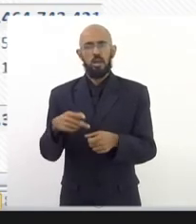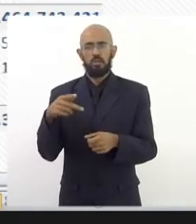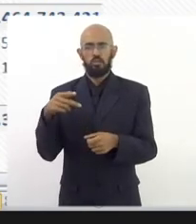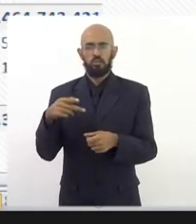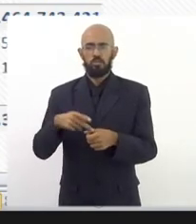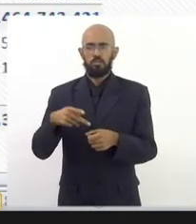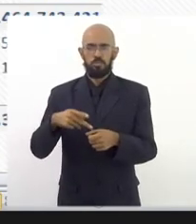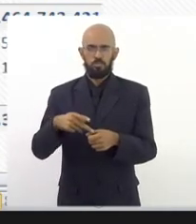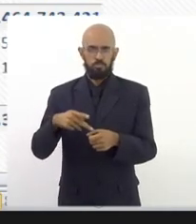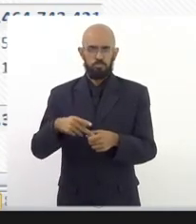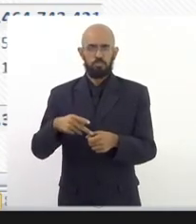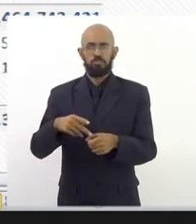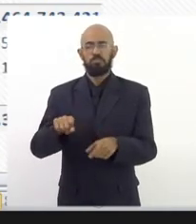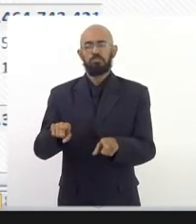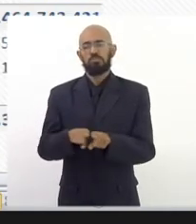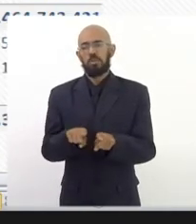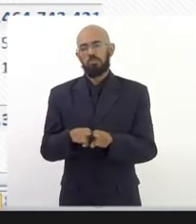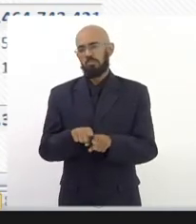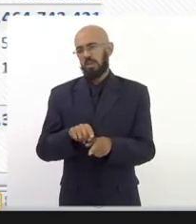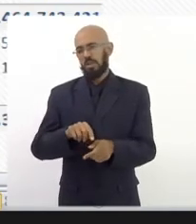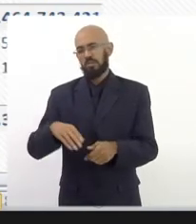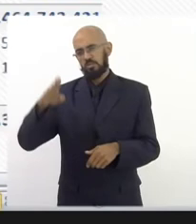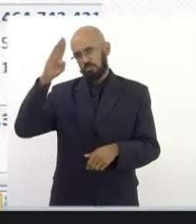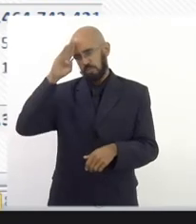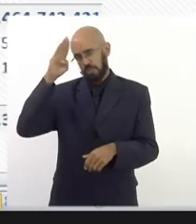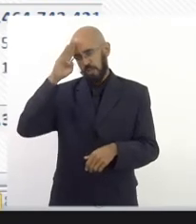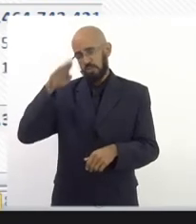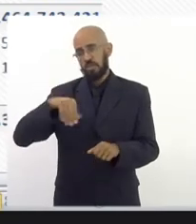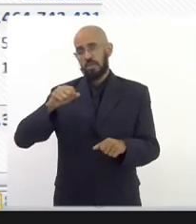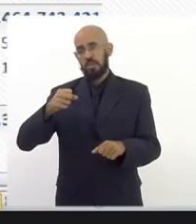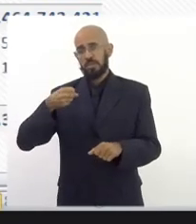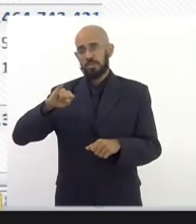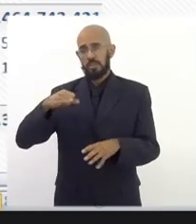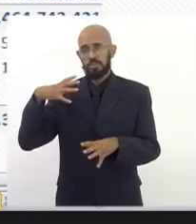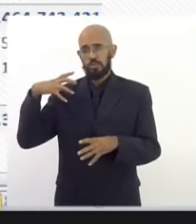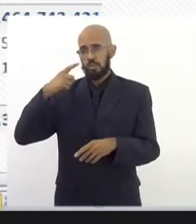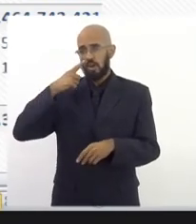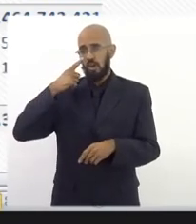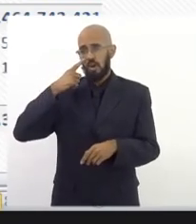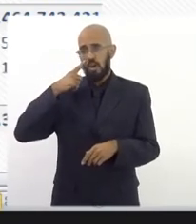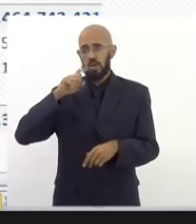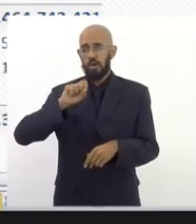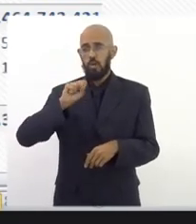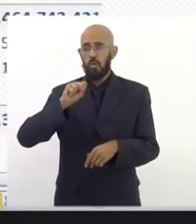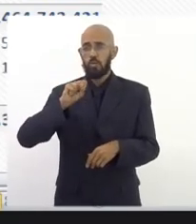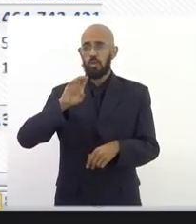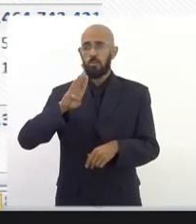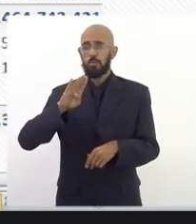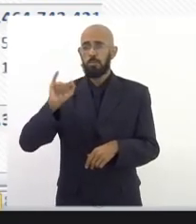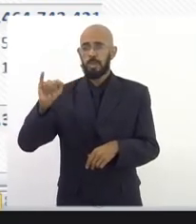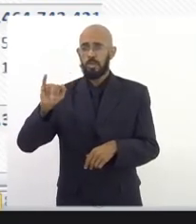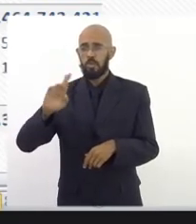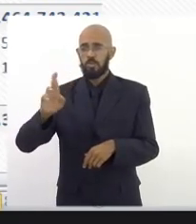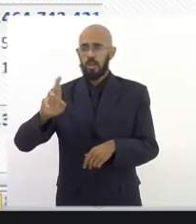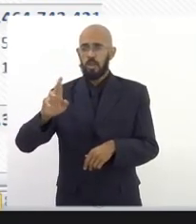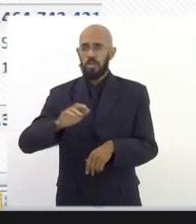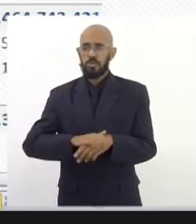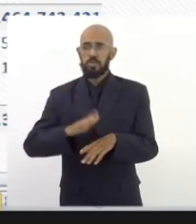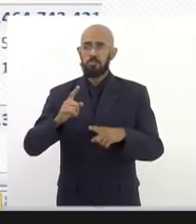Ainda mais os militares. Né? Quando a gente pega aí o plano financeiro, 8 bi mais 5